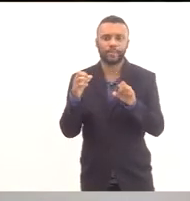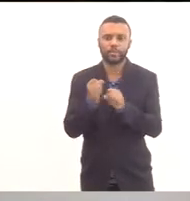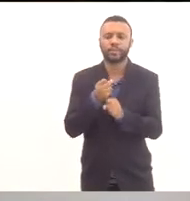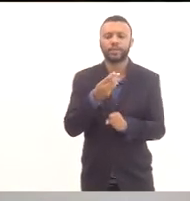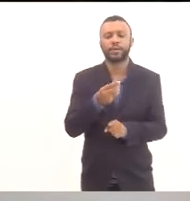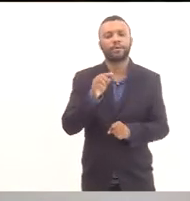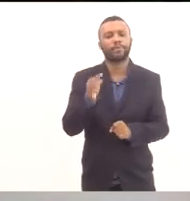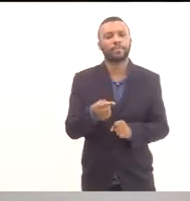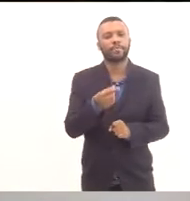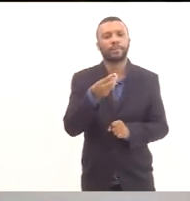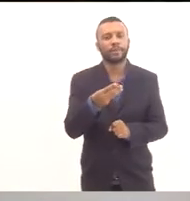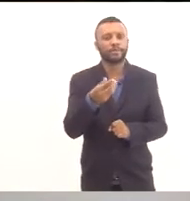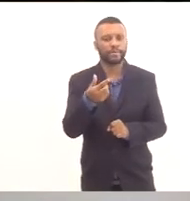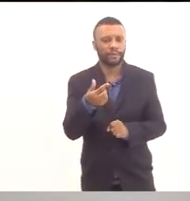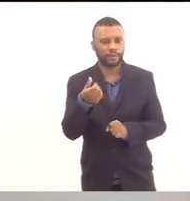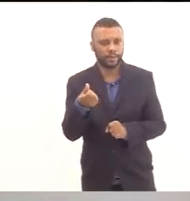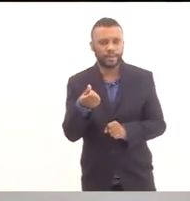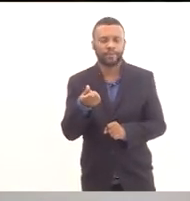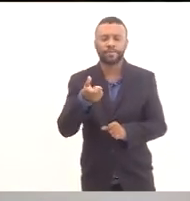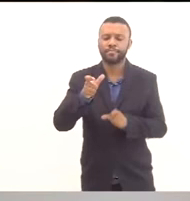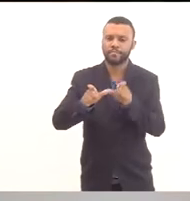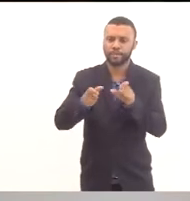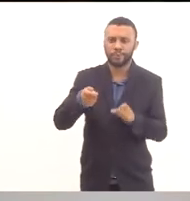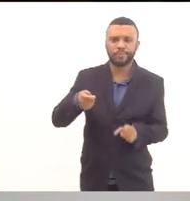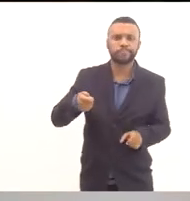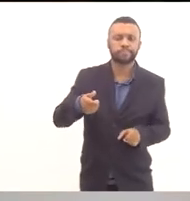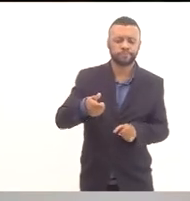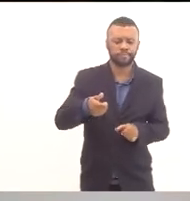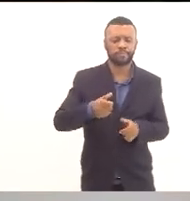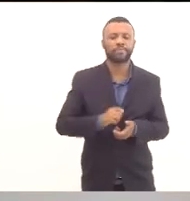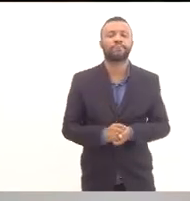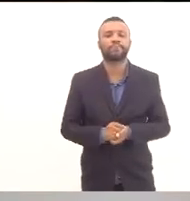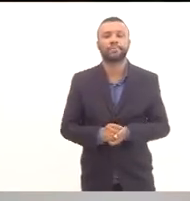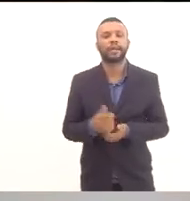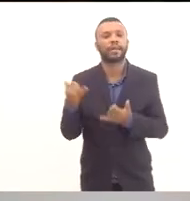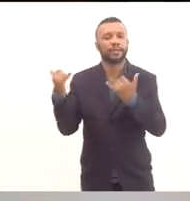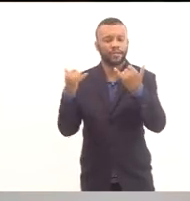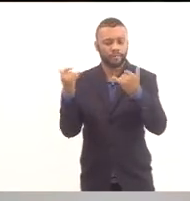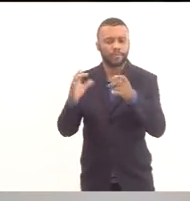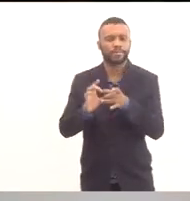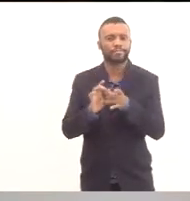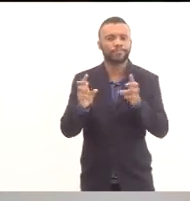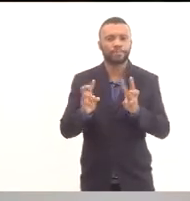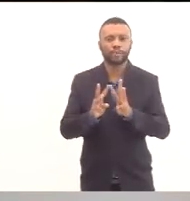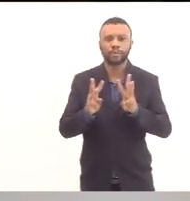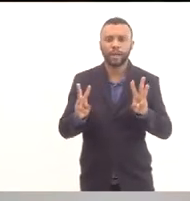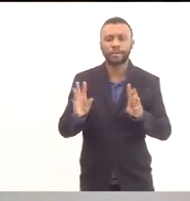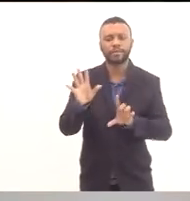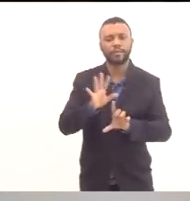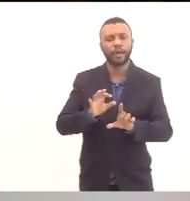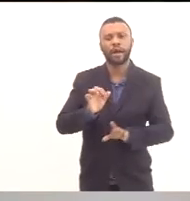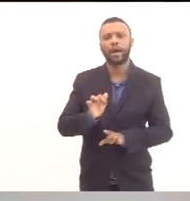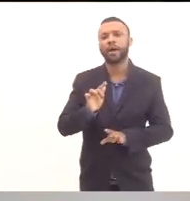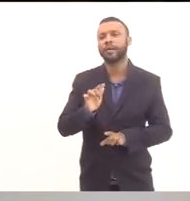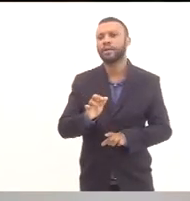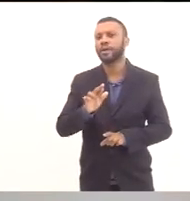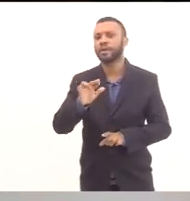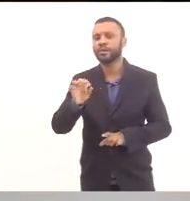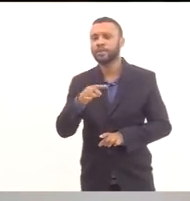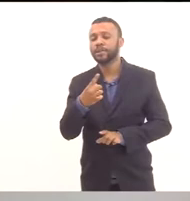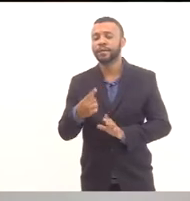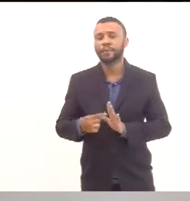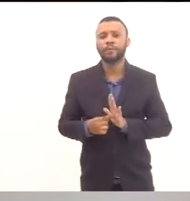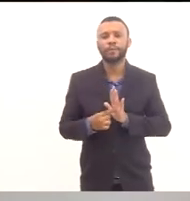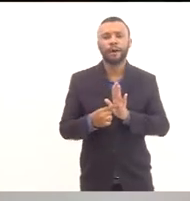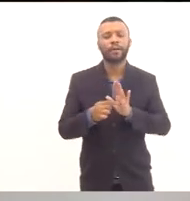3326 beneficiados essas informações elas estão todos disponíveis está no site da gerry a gente tem uma página de